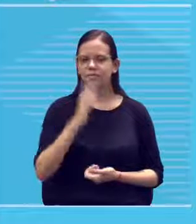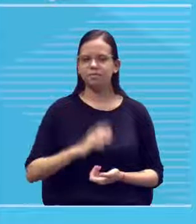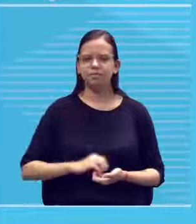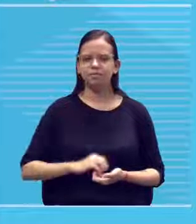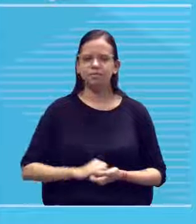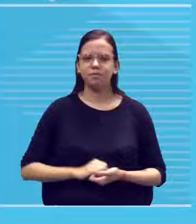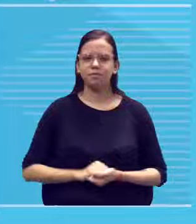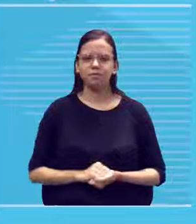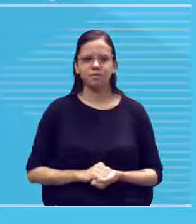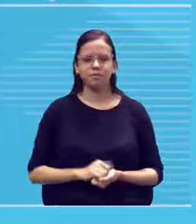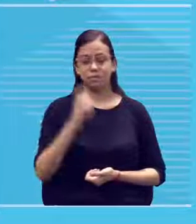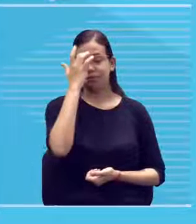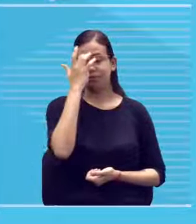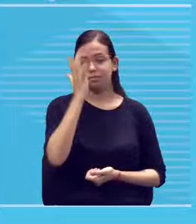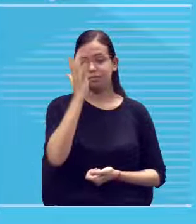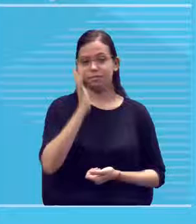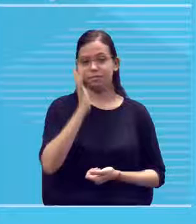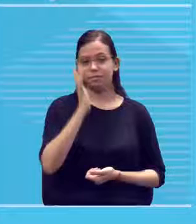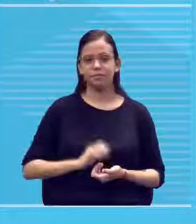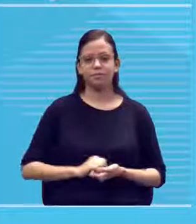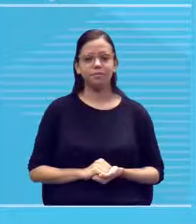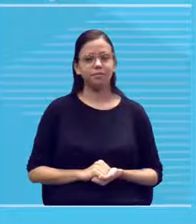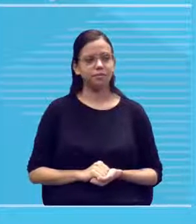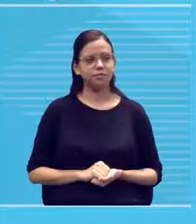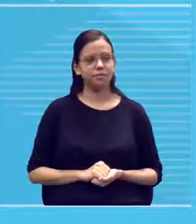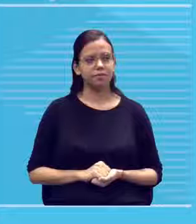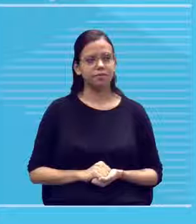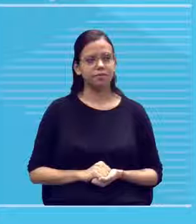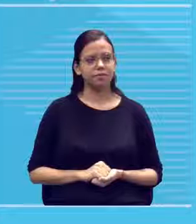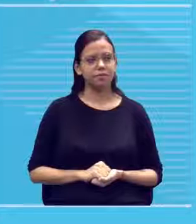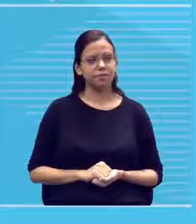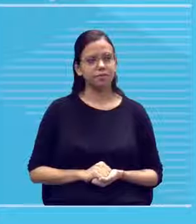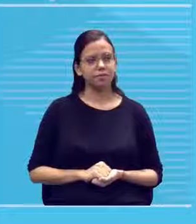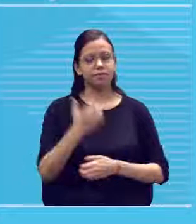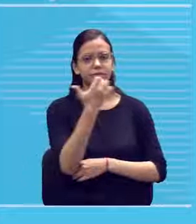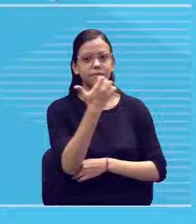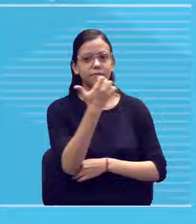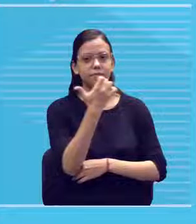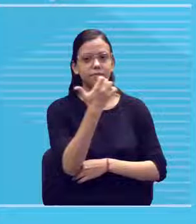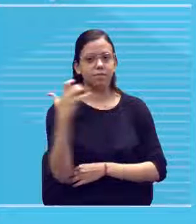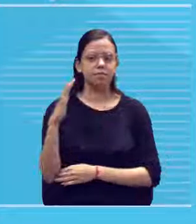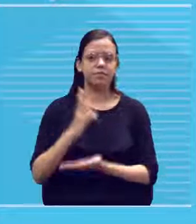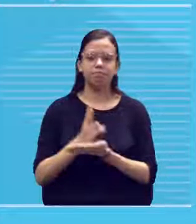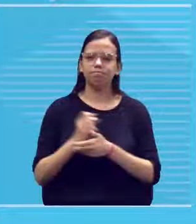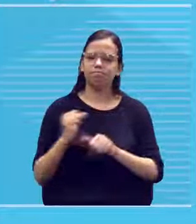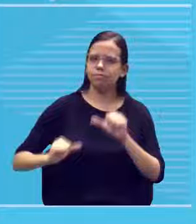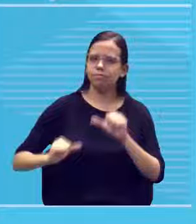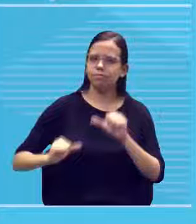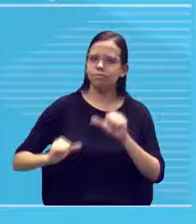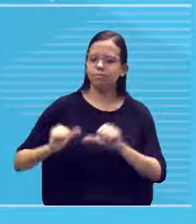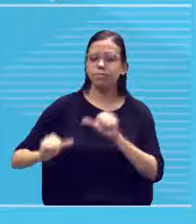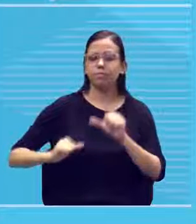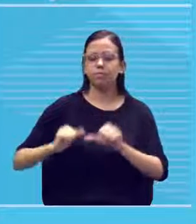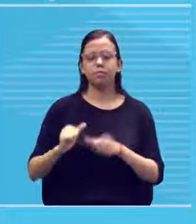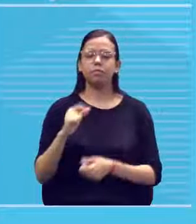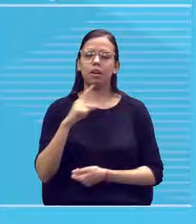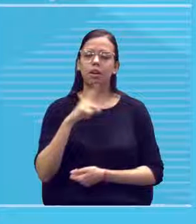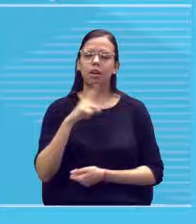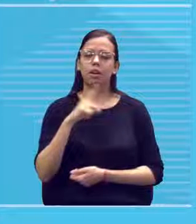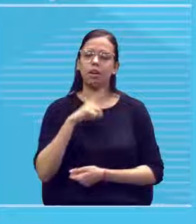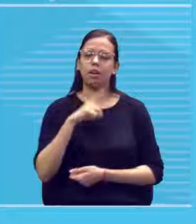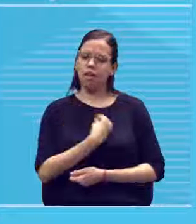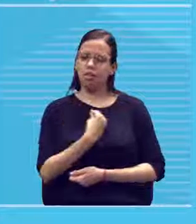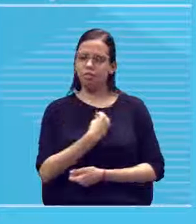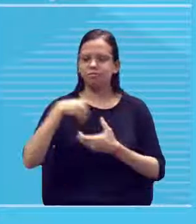demais é muito fácil a floresta está sempre em movimento existe uma vida